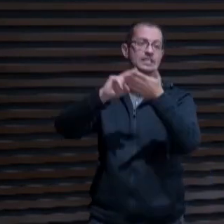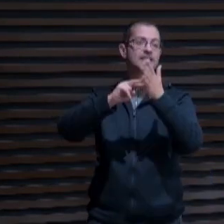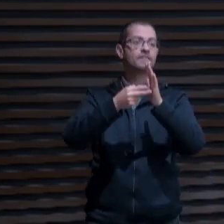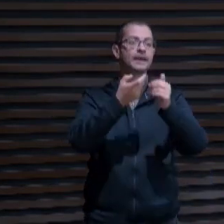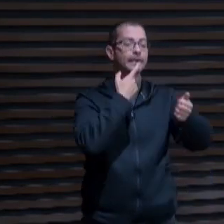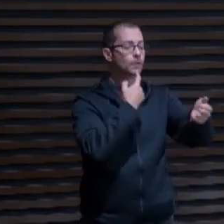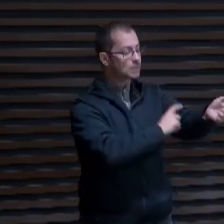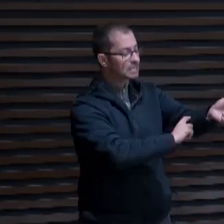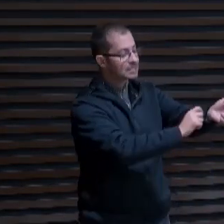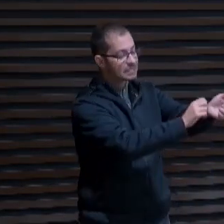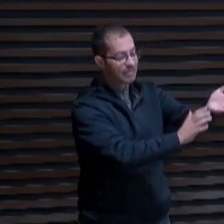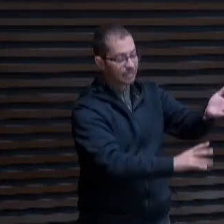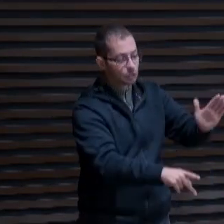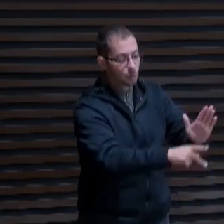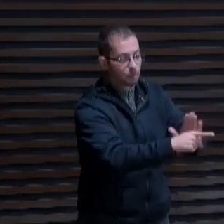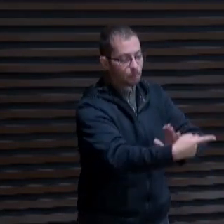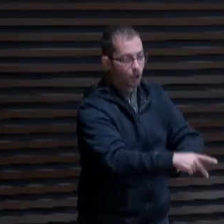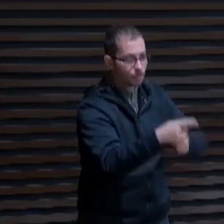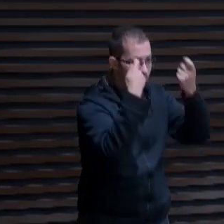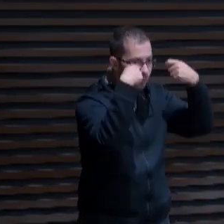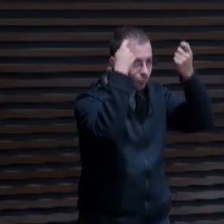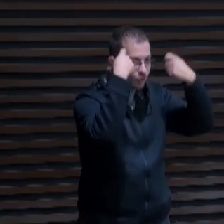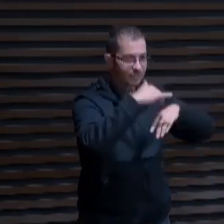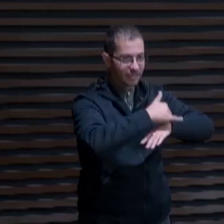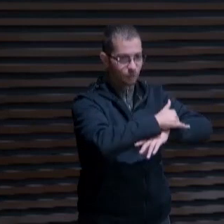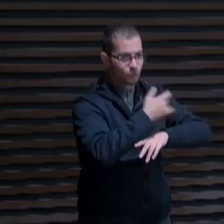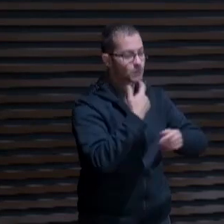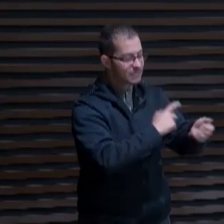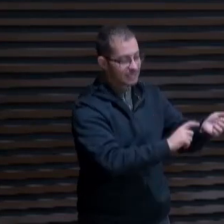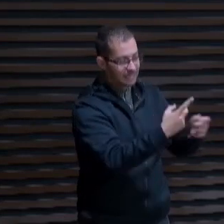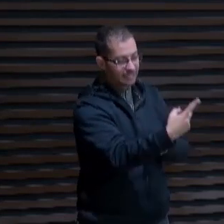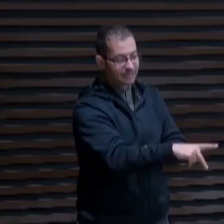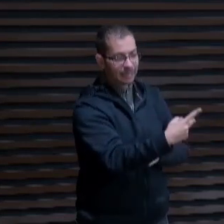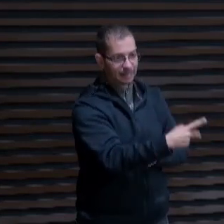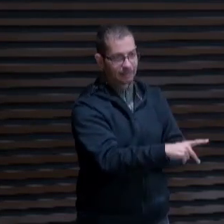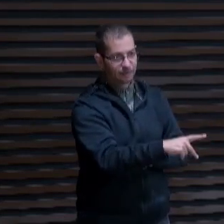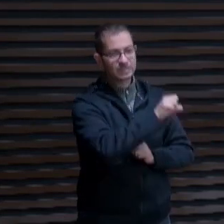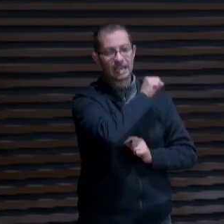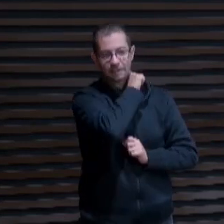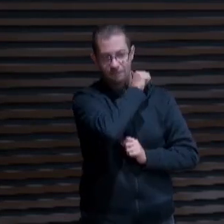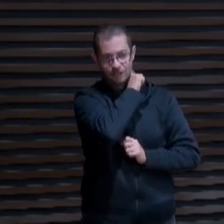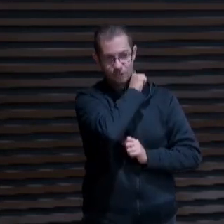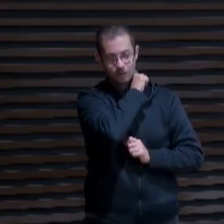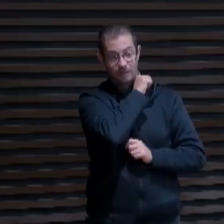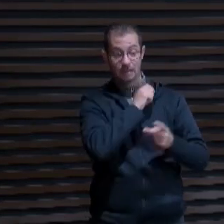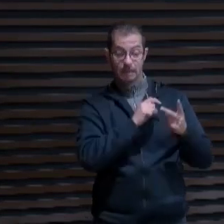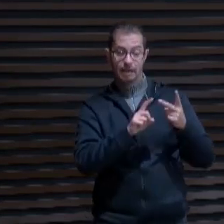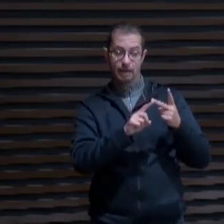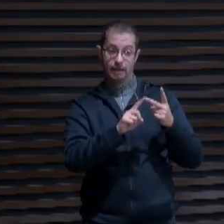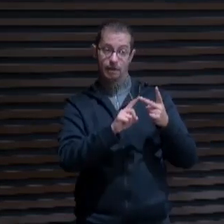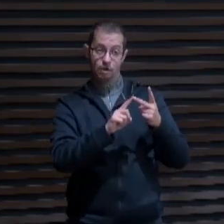não derramou o seu sangue, foi o sangue do cordeiro que foi imolado, um holocausto ao Senhor. Enquanto Caim,